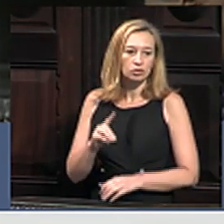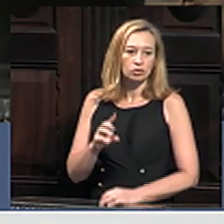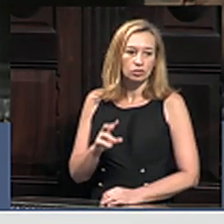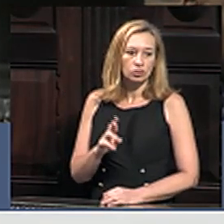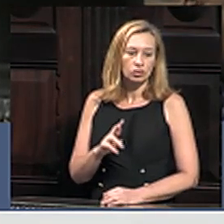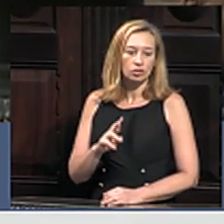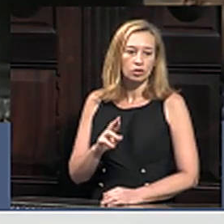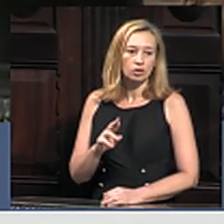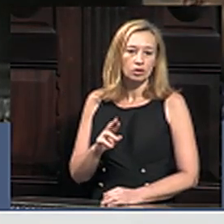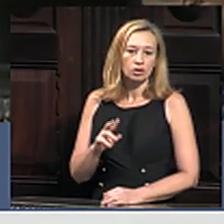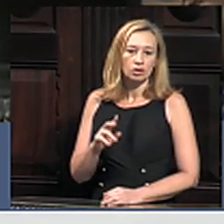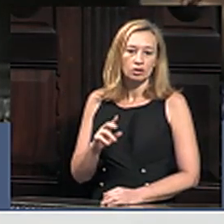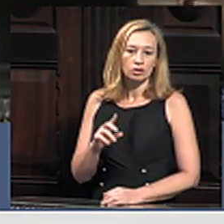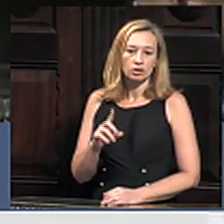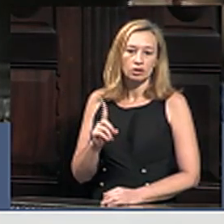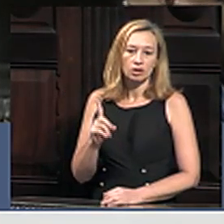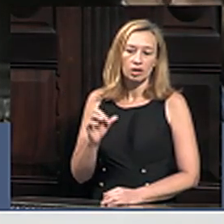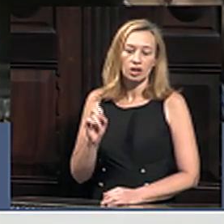Edson Bertassi,